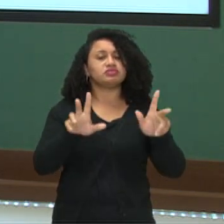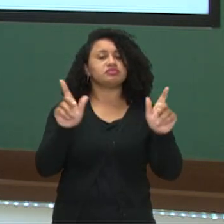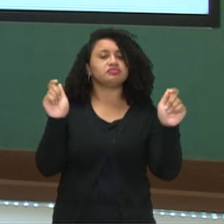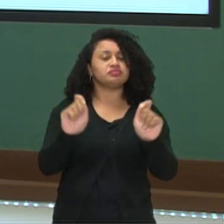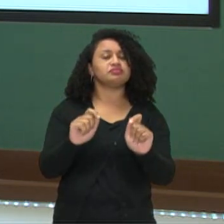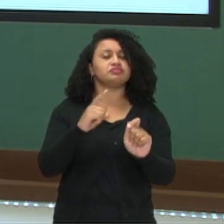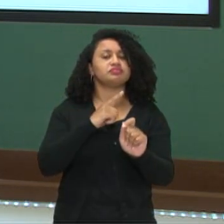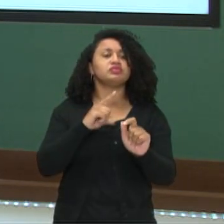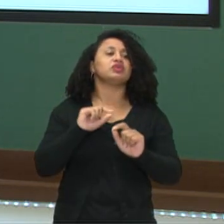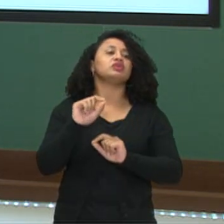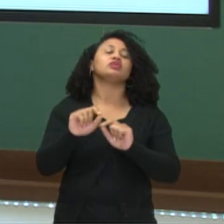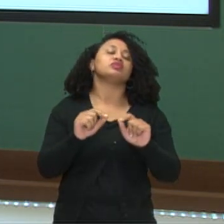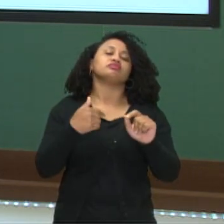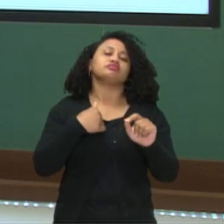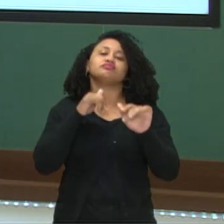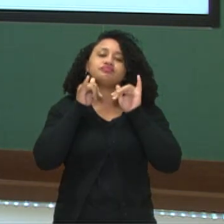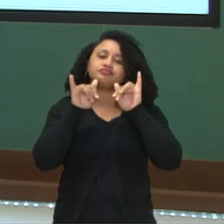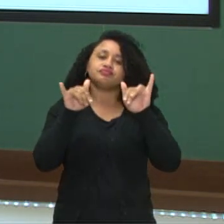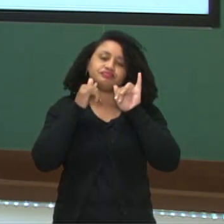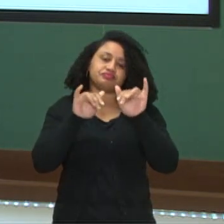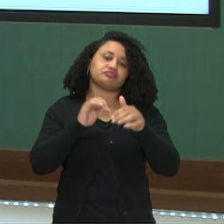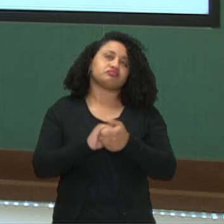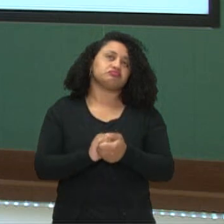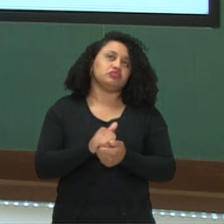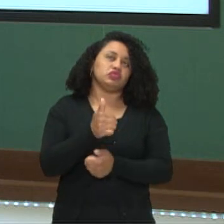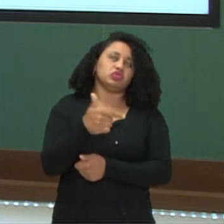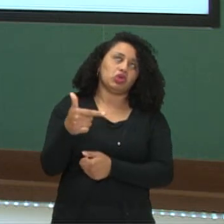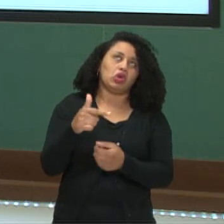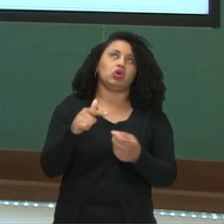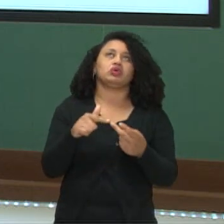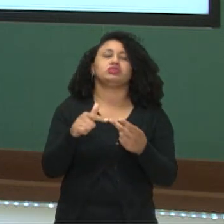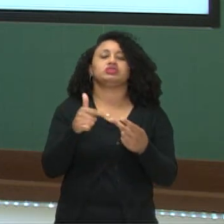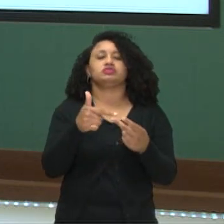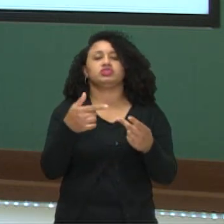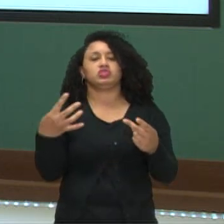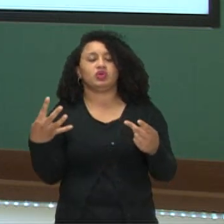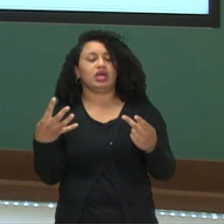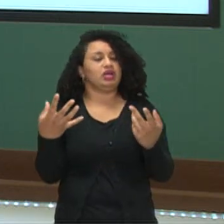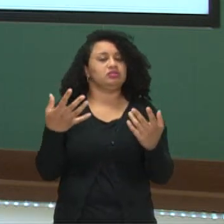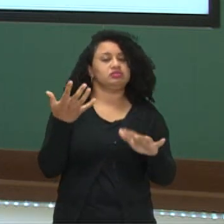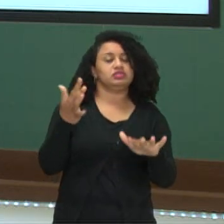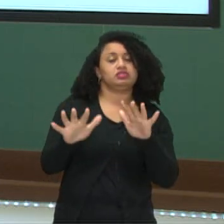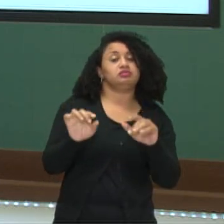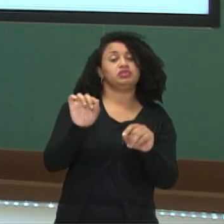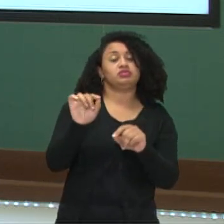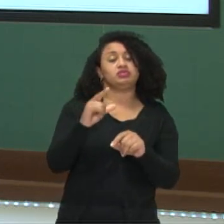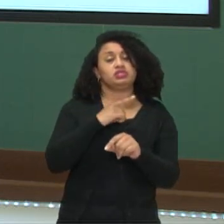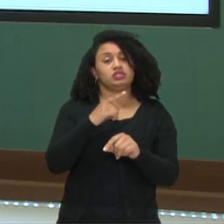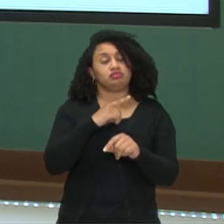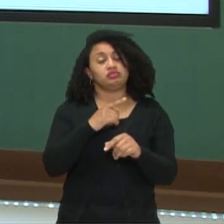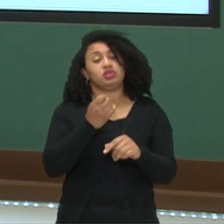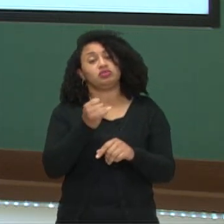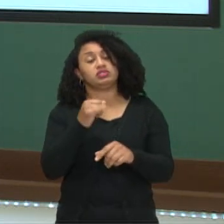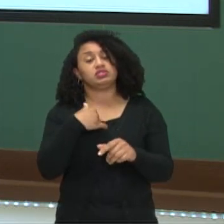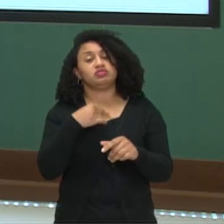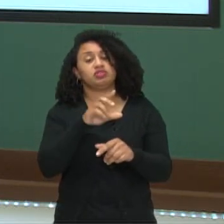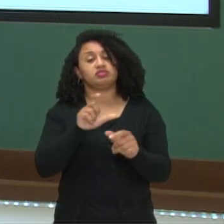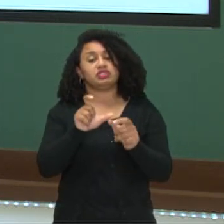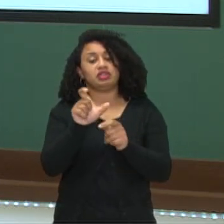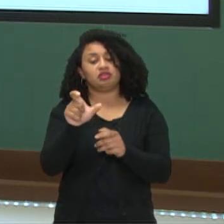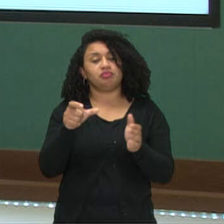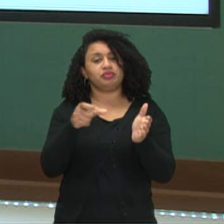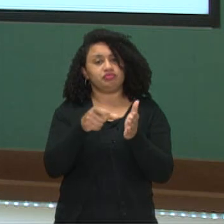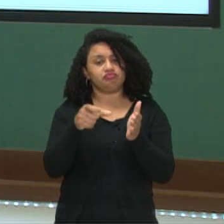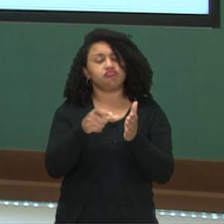potencial, né? Então uma tensão elétrica, 12 volts, 24 volts, dependendo do que você tem. Ou se for usar uma pilha,